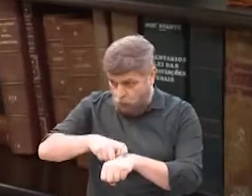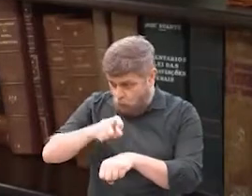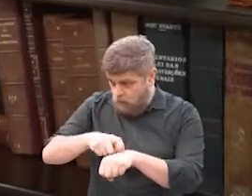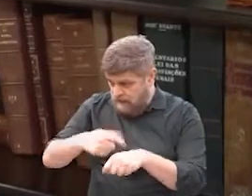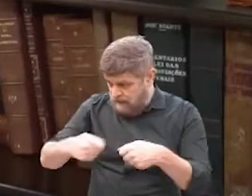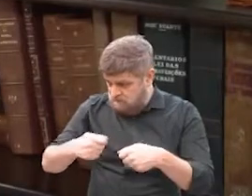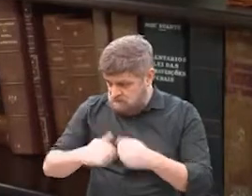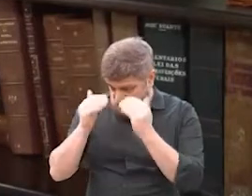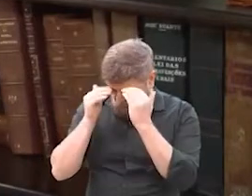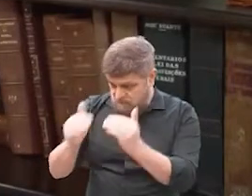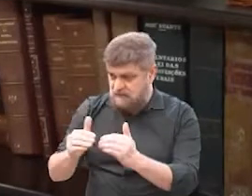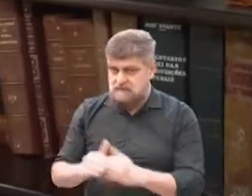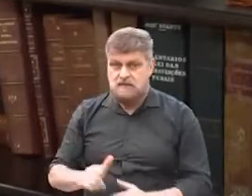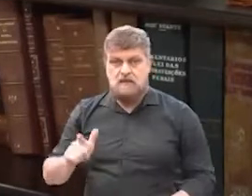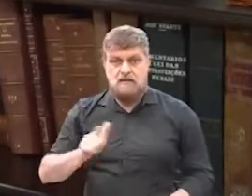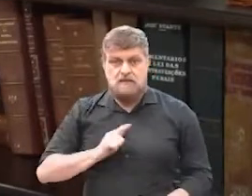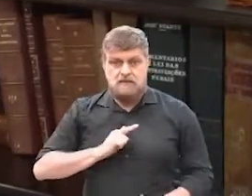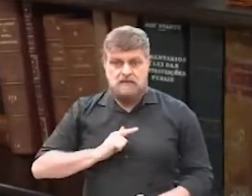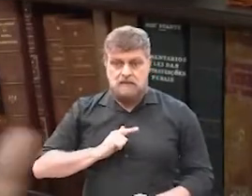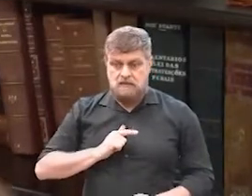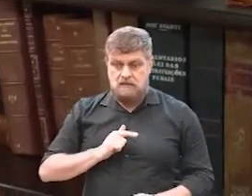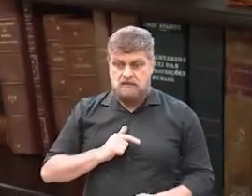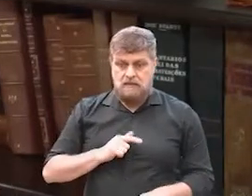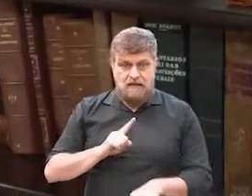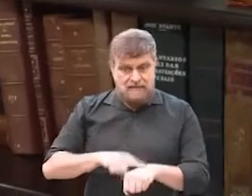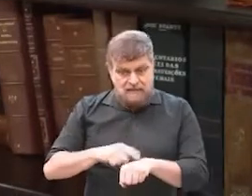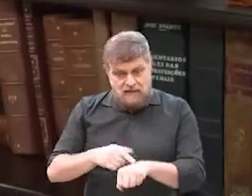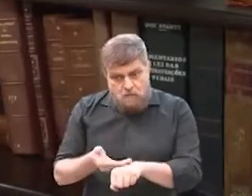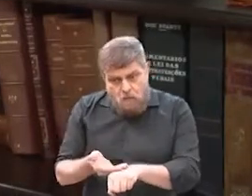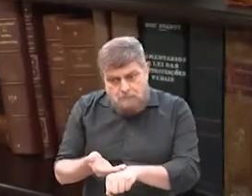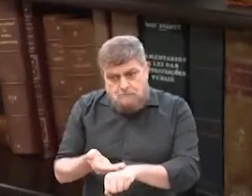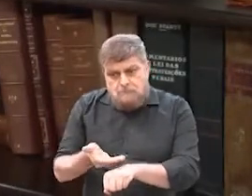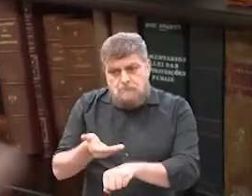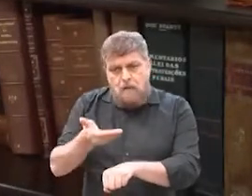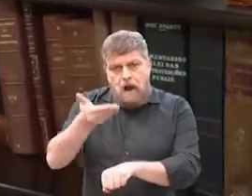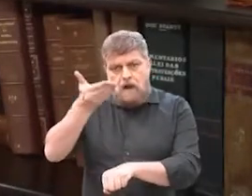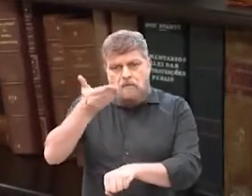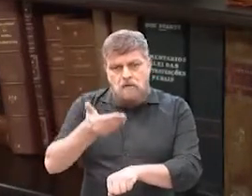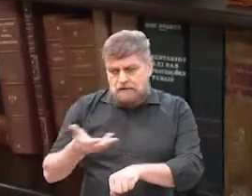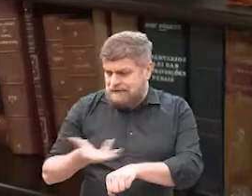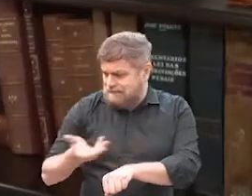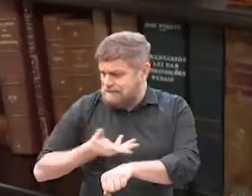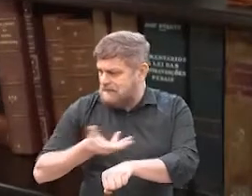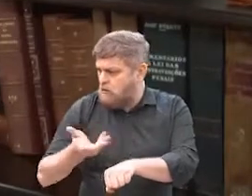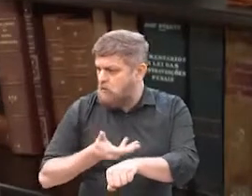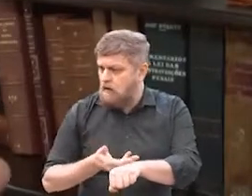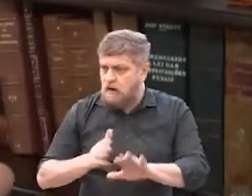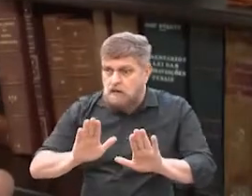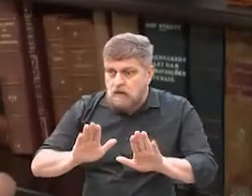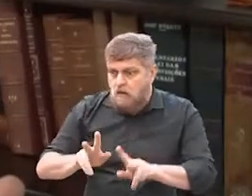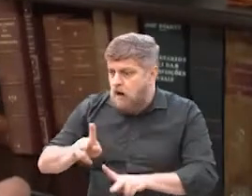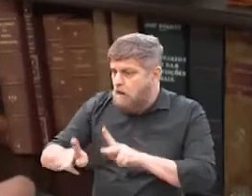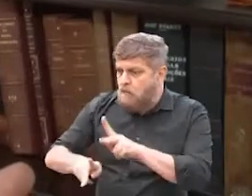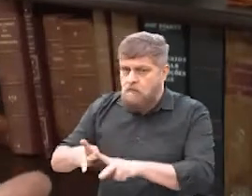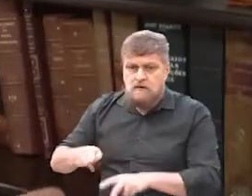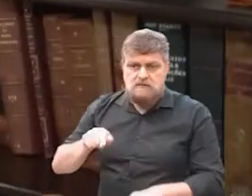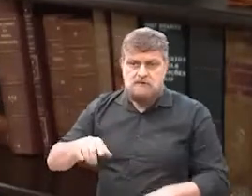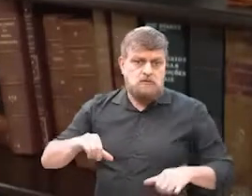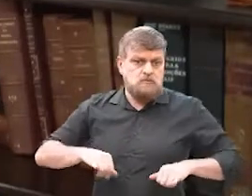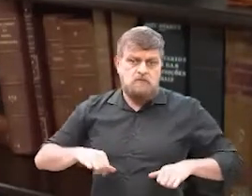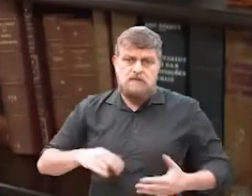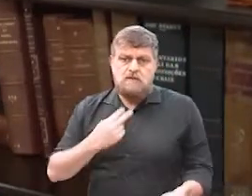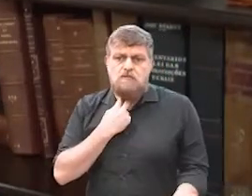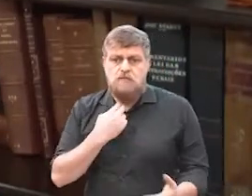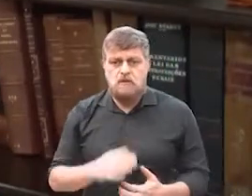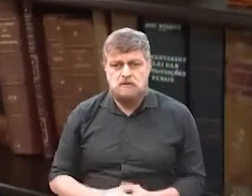seguinte, se ele tem horário a cumprir, que passem mais esses trajetos ou esse tempo, porque a população